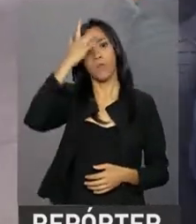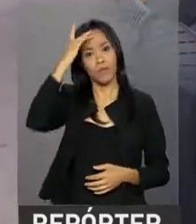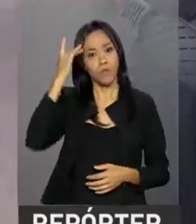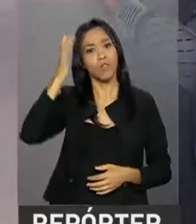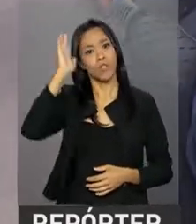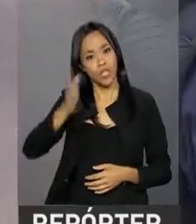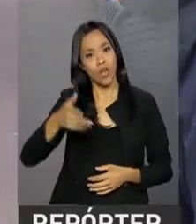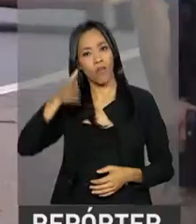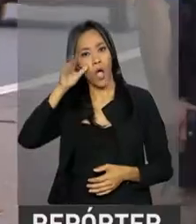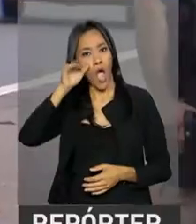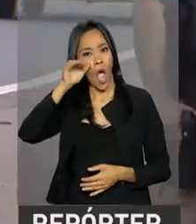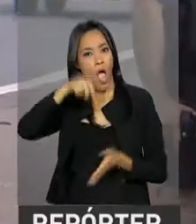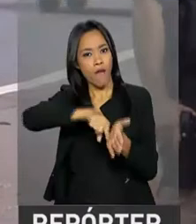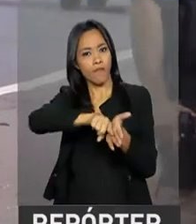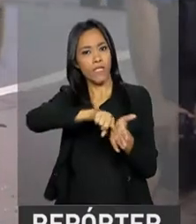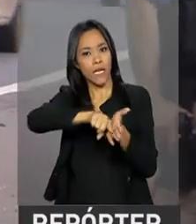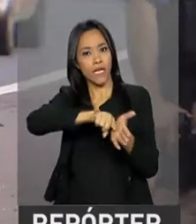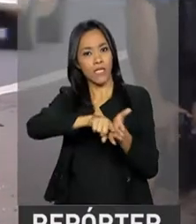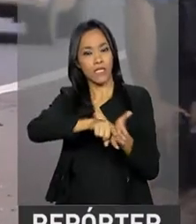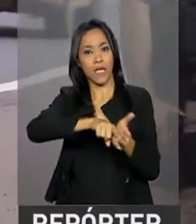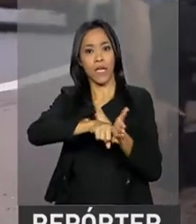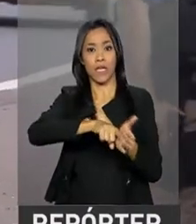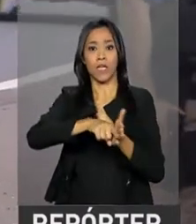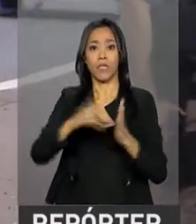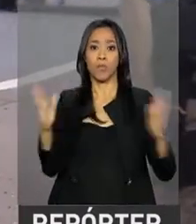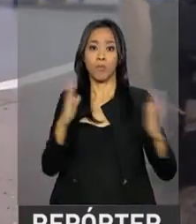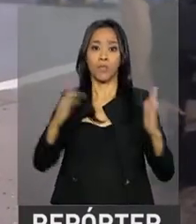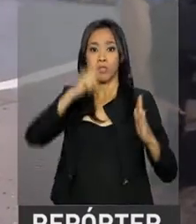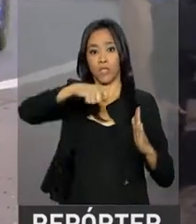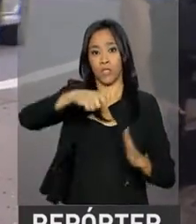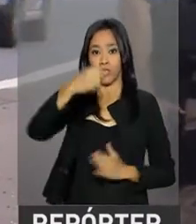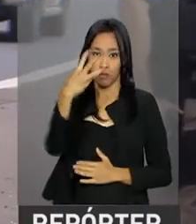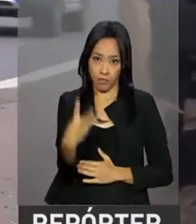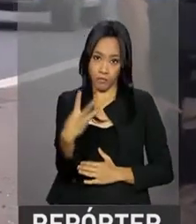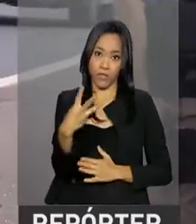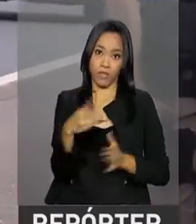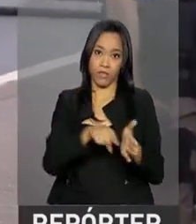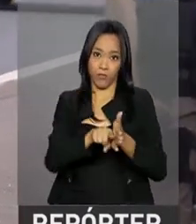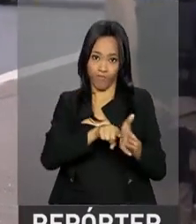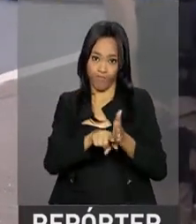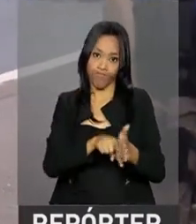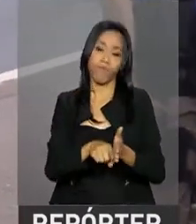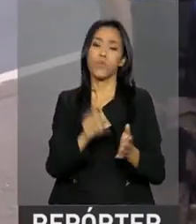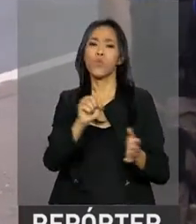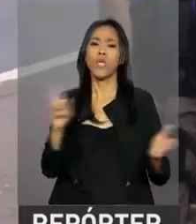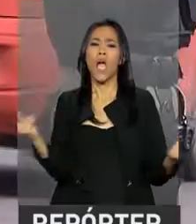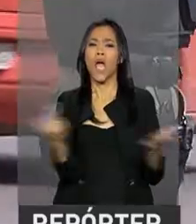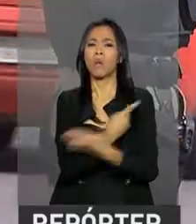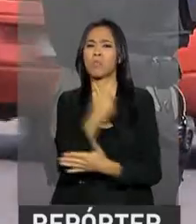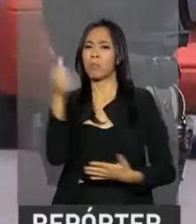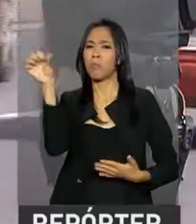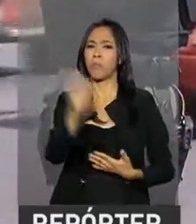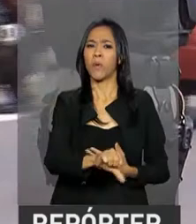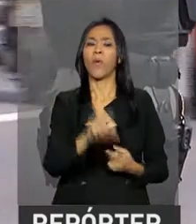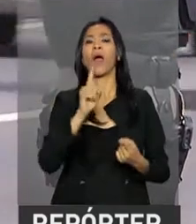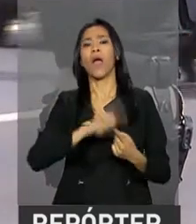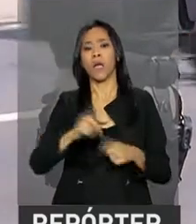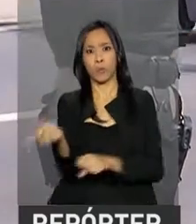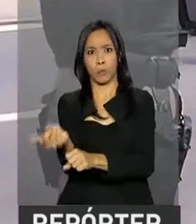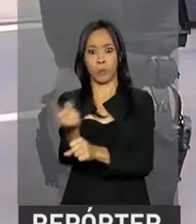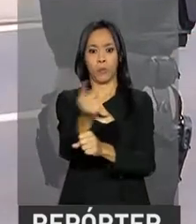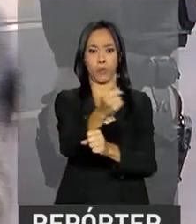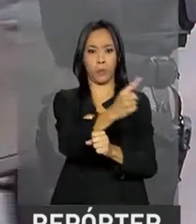fiscalizados durante os três meses de operação entre as principais infrações estão o excesso de velocidade